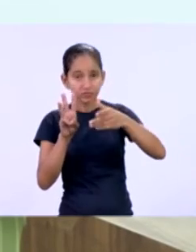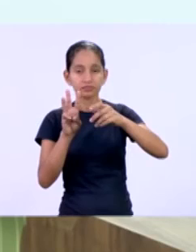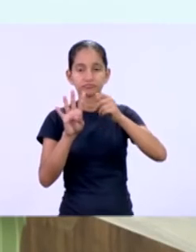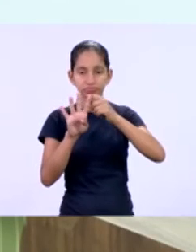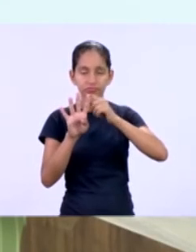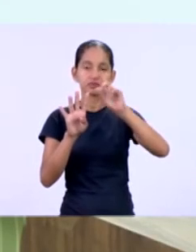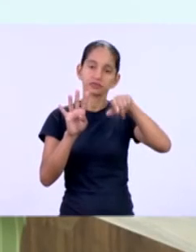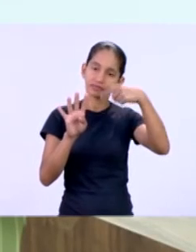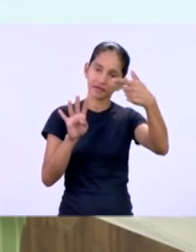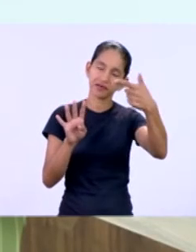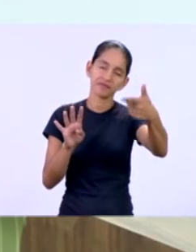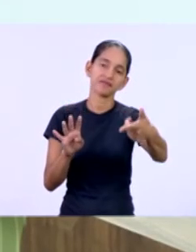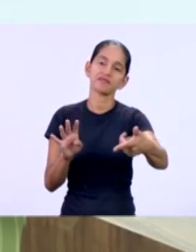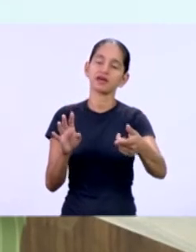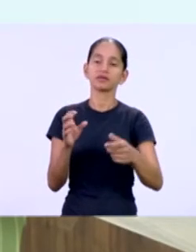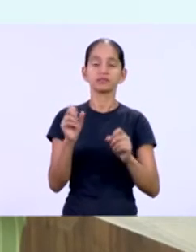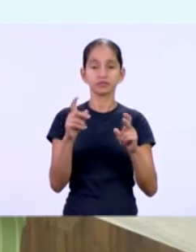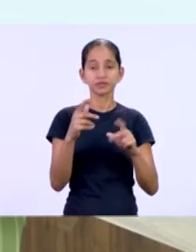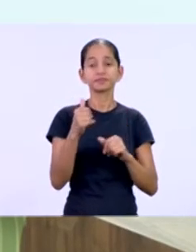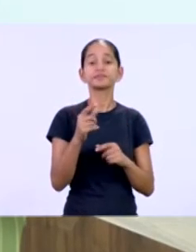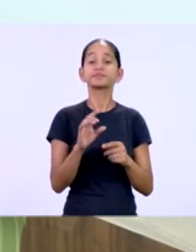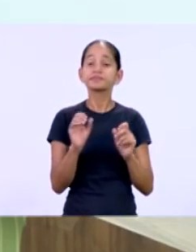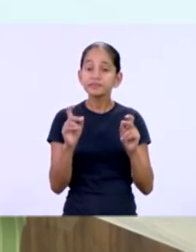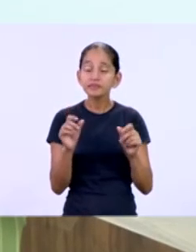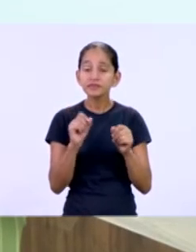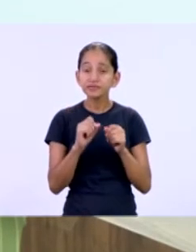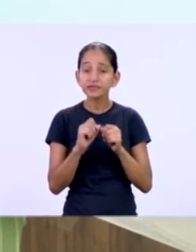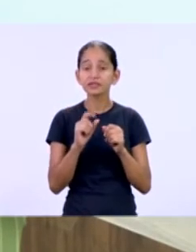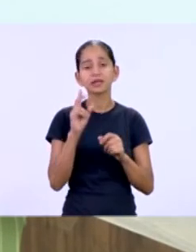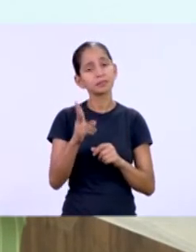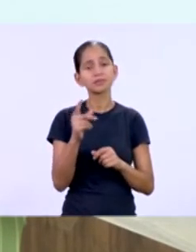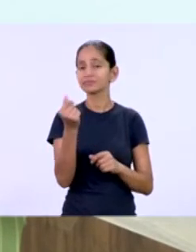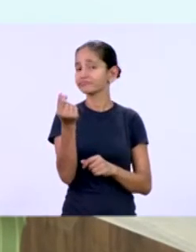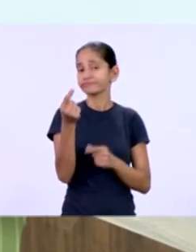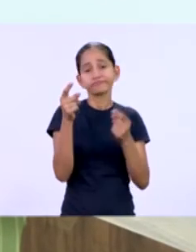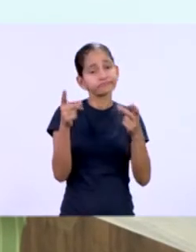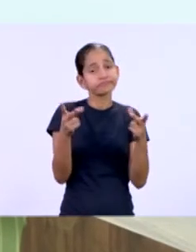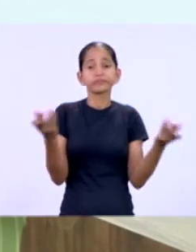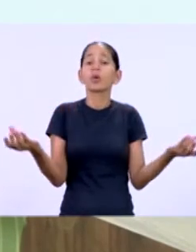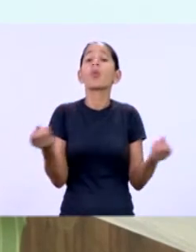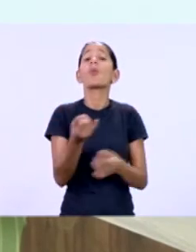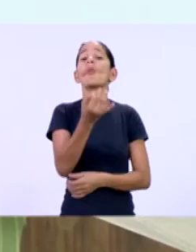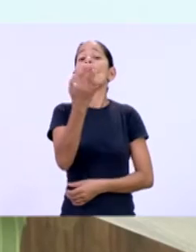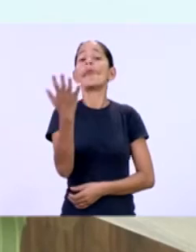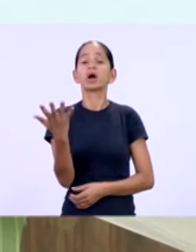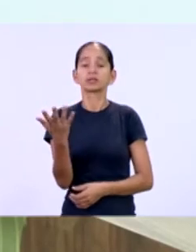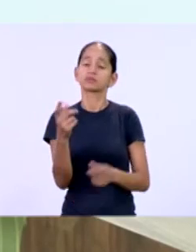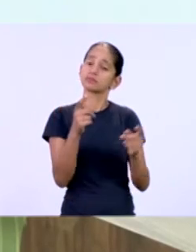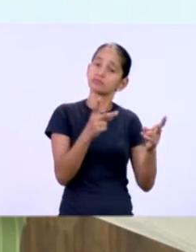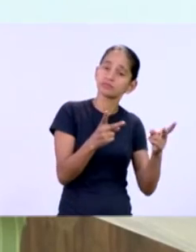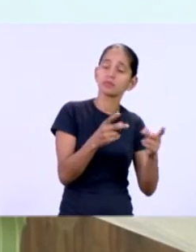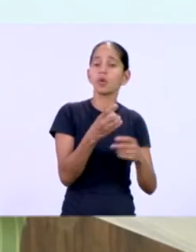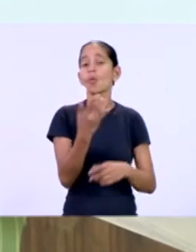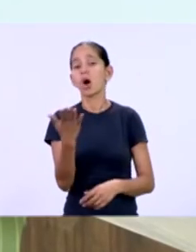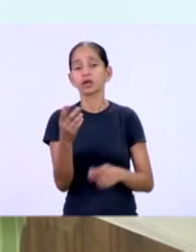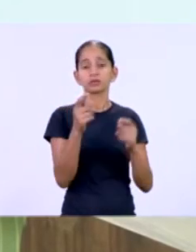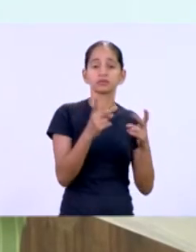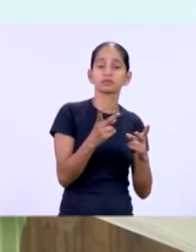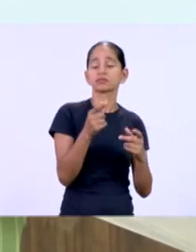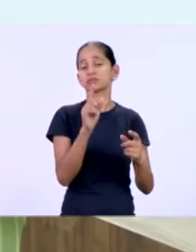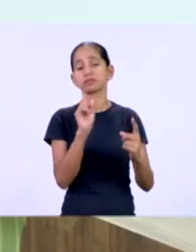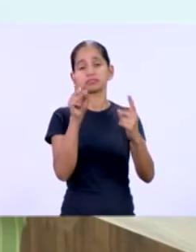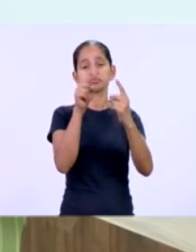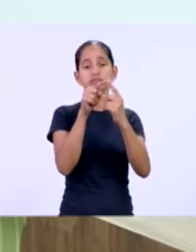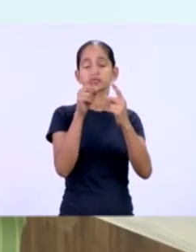multiplico por 12, ok? Faturamento, divido pela quantidade de faturamento, multiplico por 12. Aí eu chego